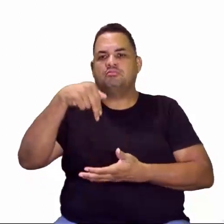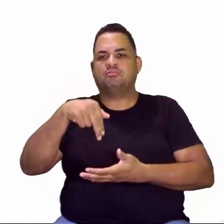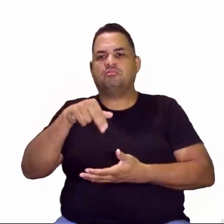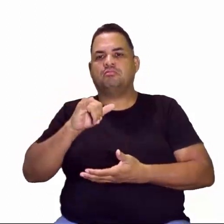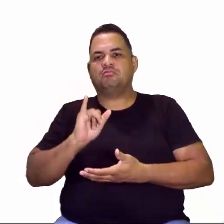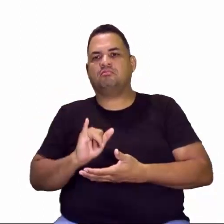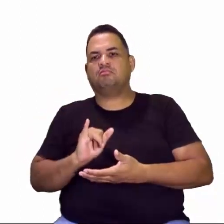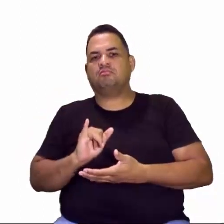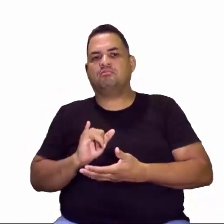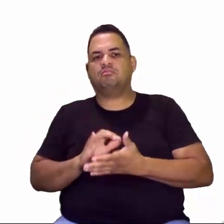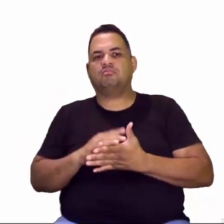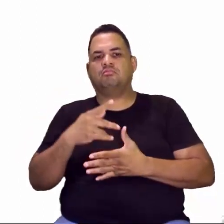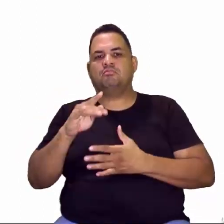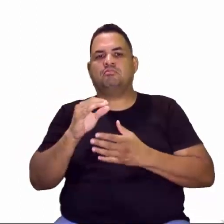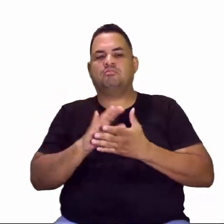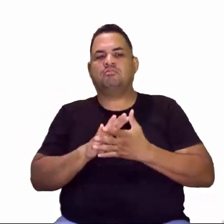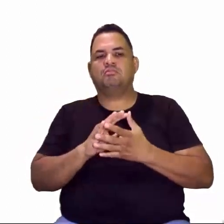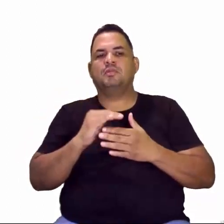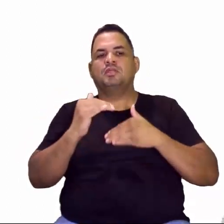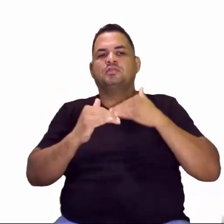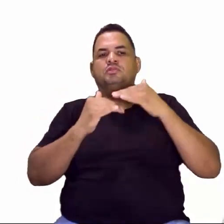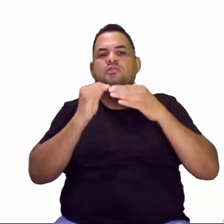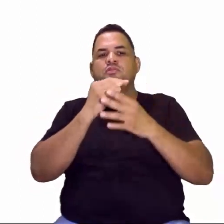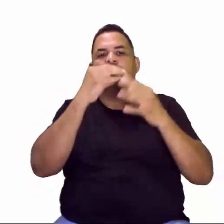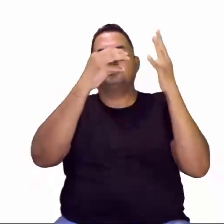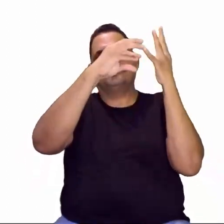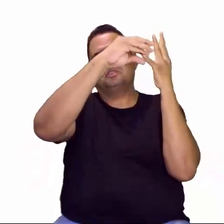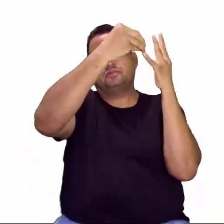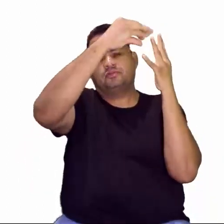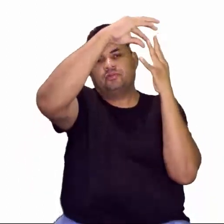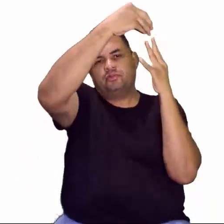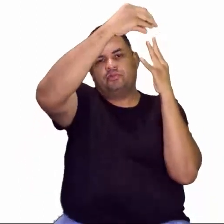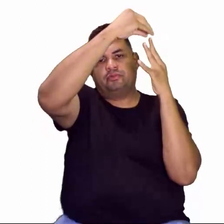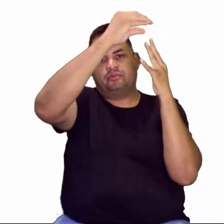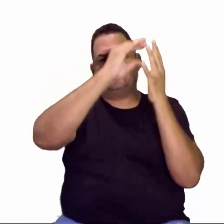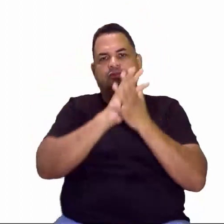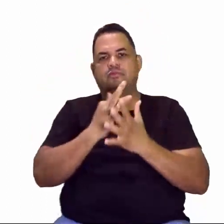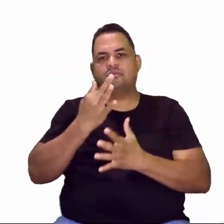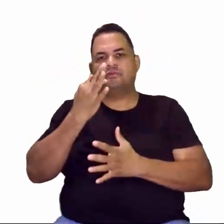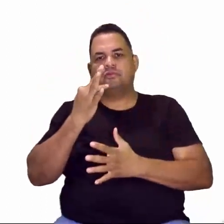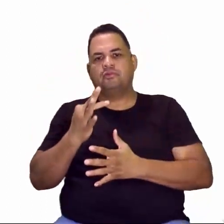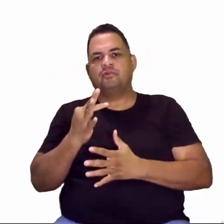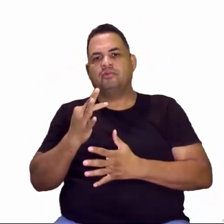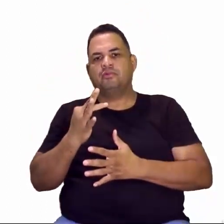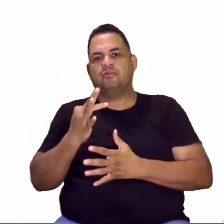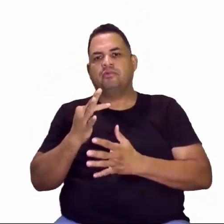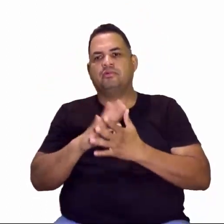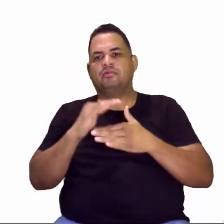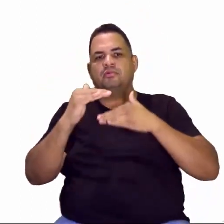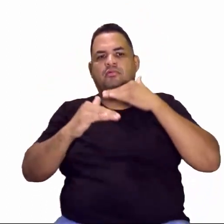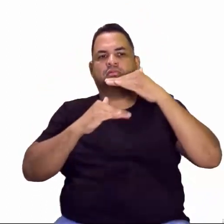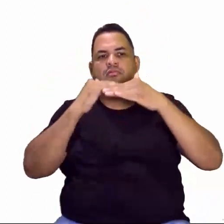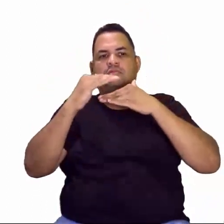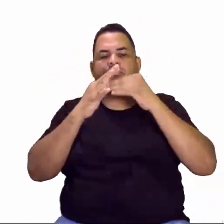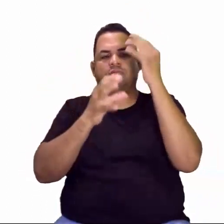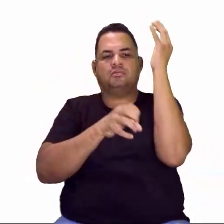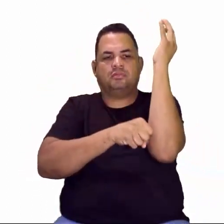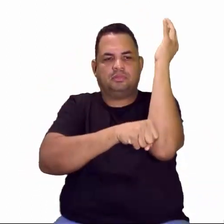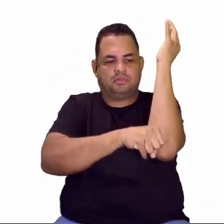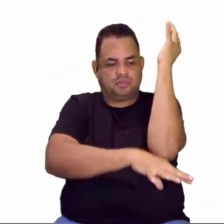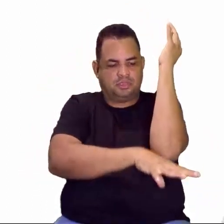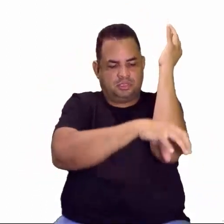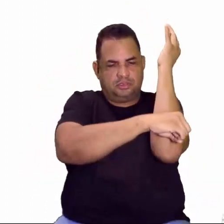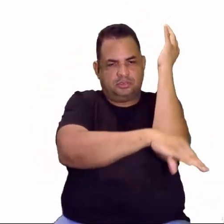nitrogênio para o crescimento das folhas, o fósforo para o